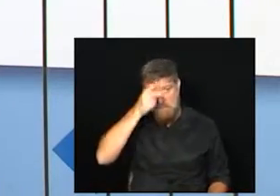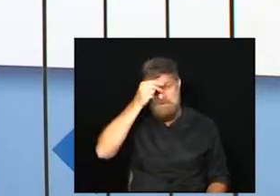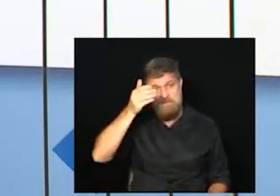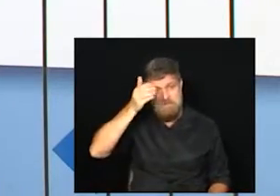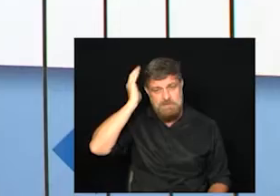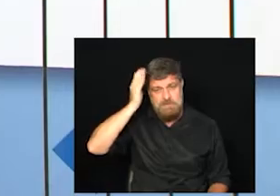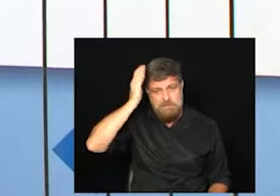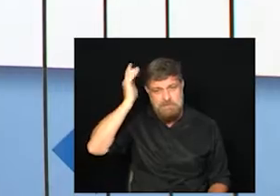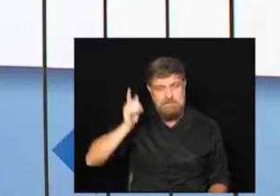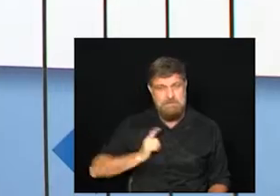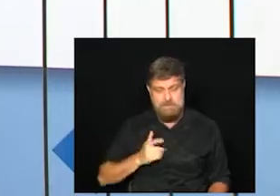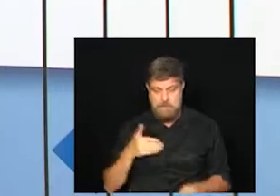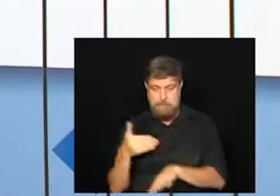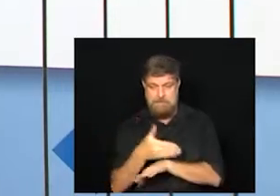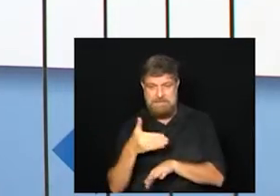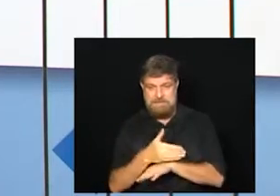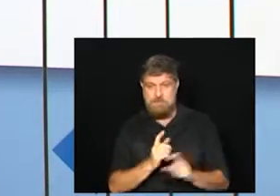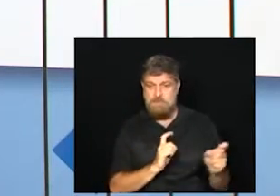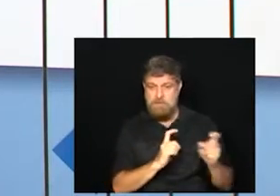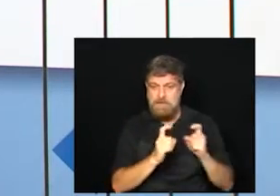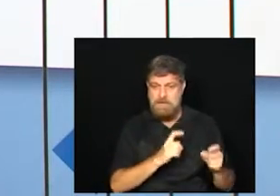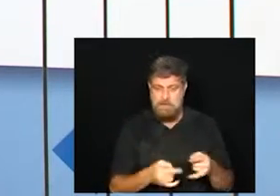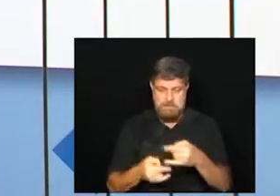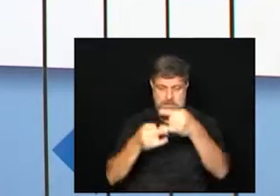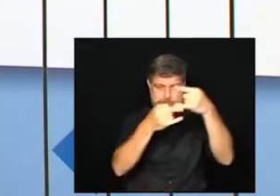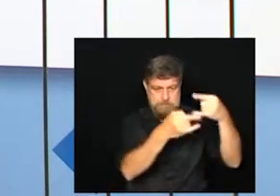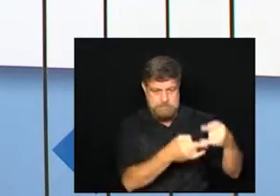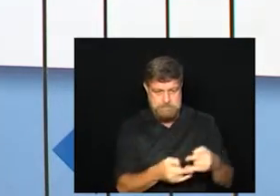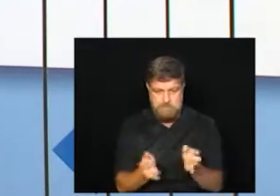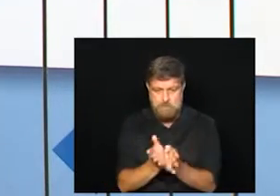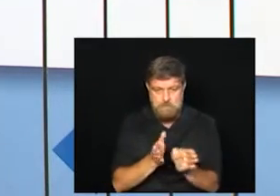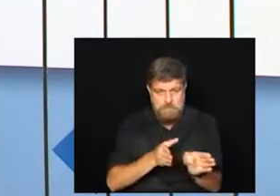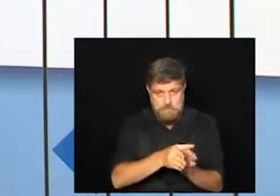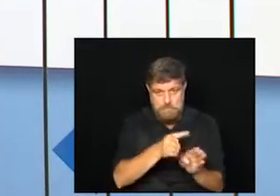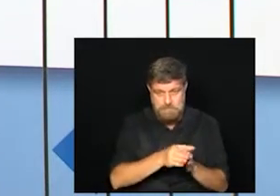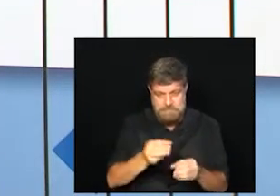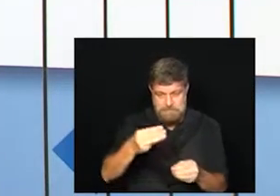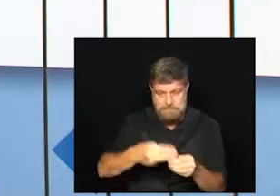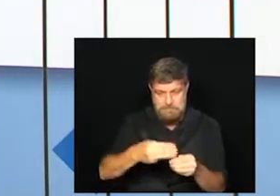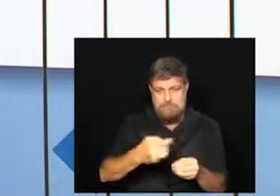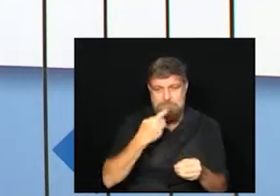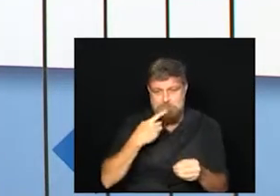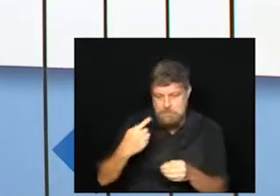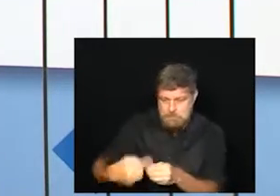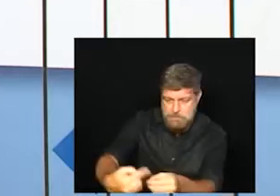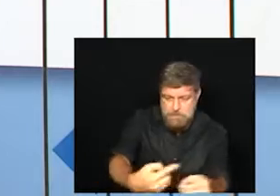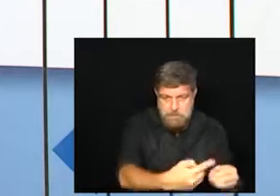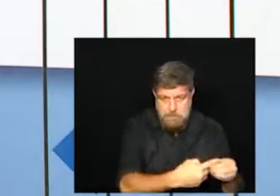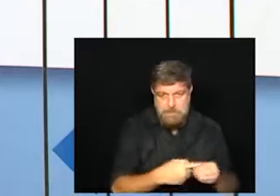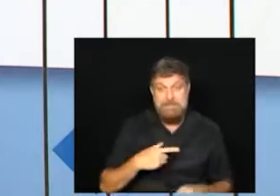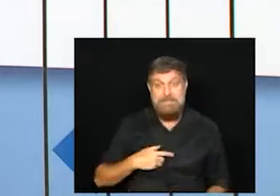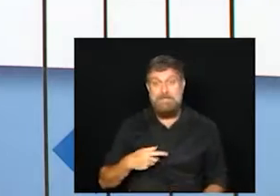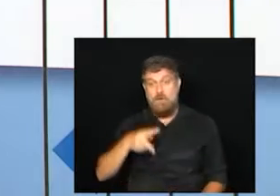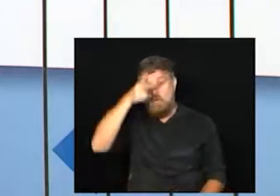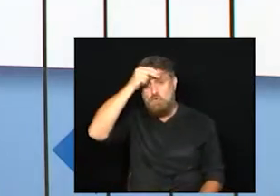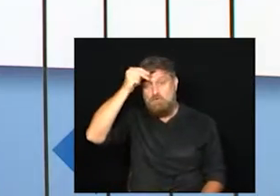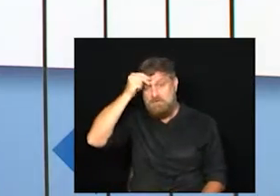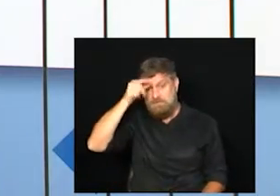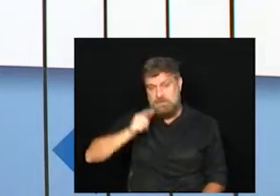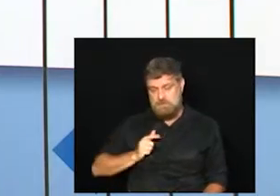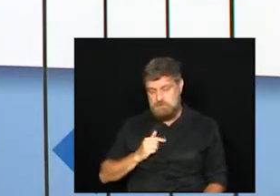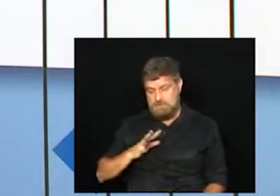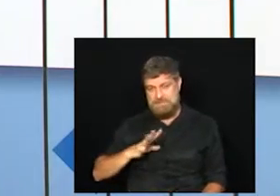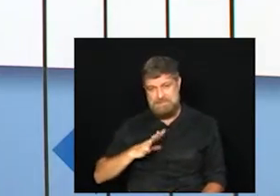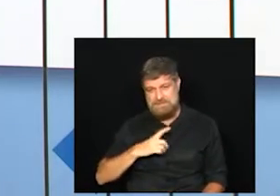Dário Saad participou da reunião virtual do Conselho da RMC, que reúne os prefeitos dos municípios